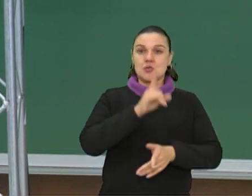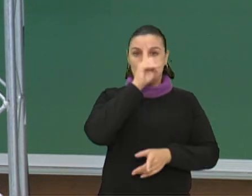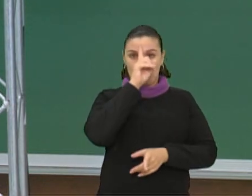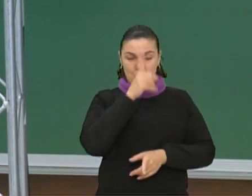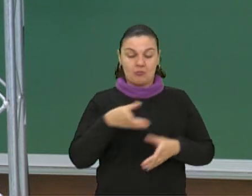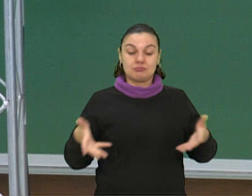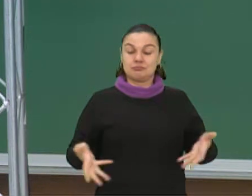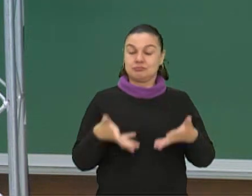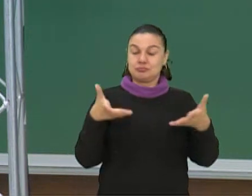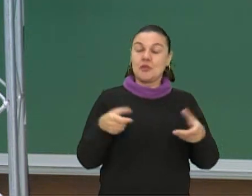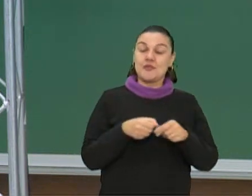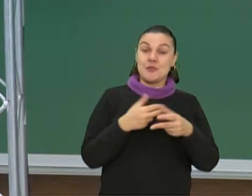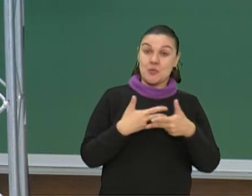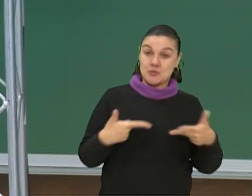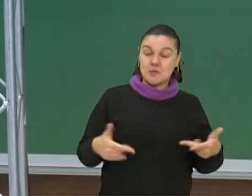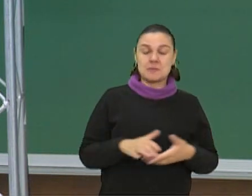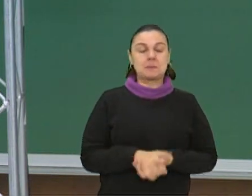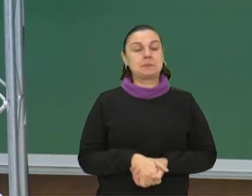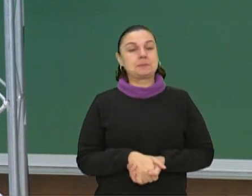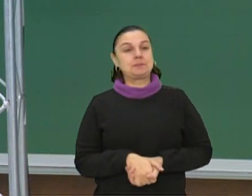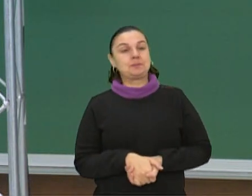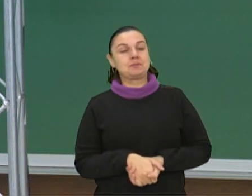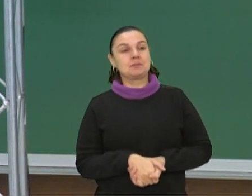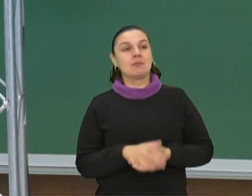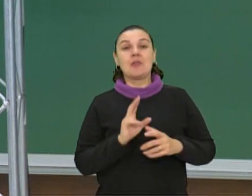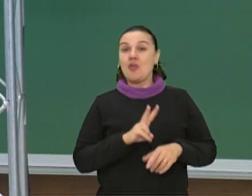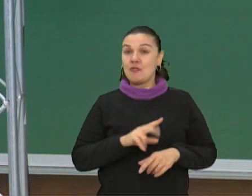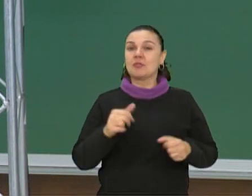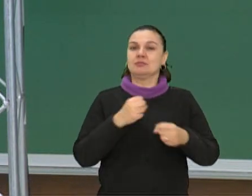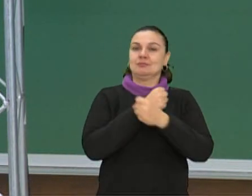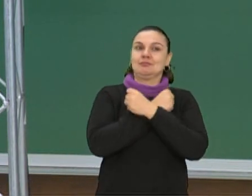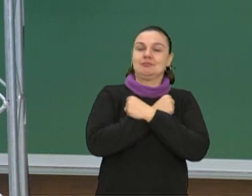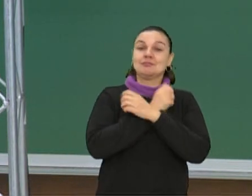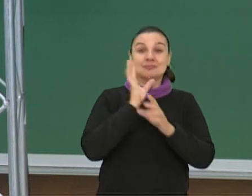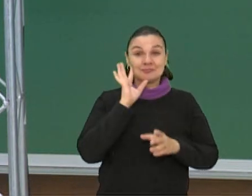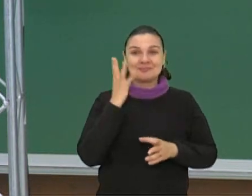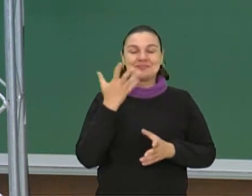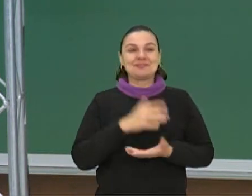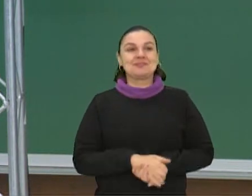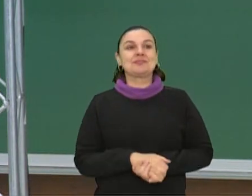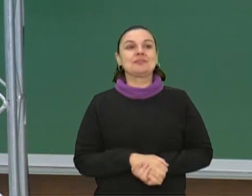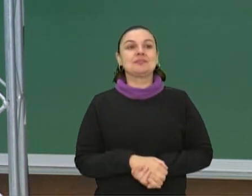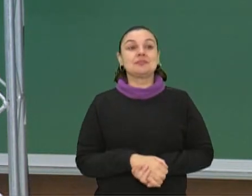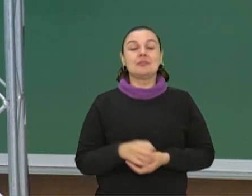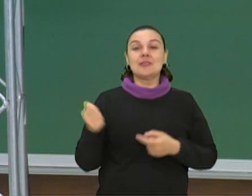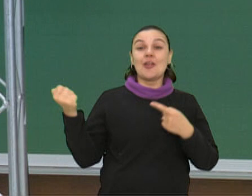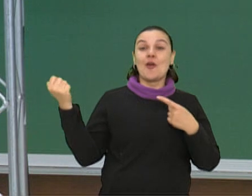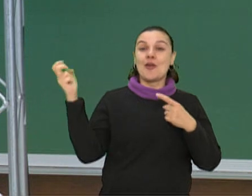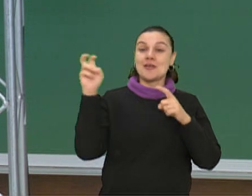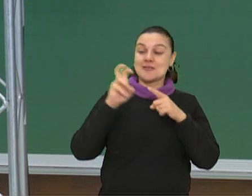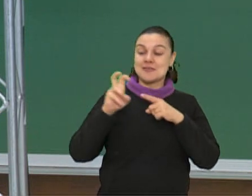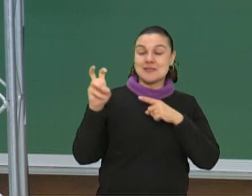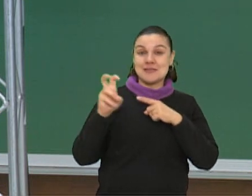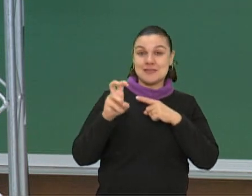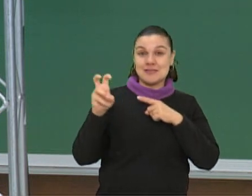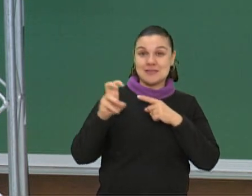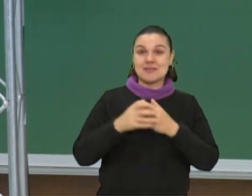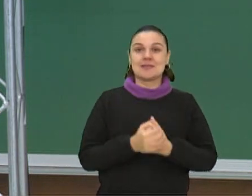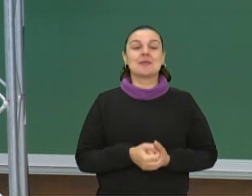nos incentivar a fazer algo. Vamos abraçar essa causa, ok? Atividade número